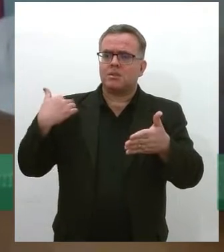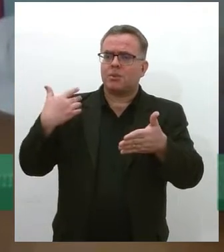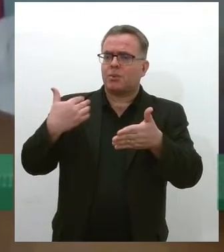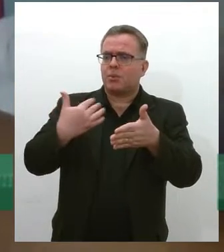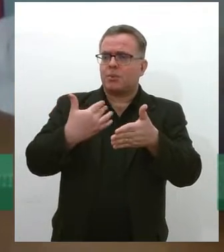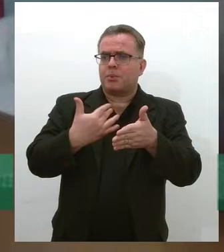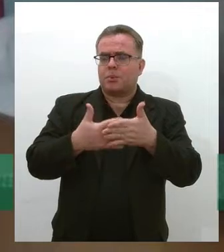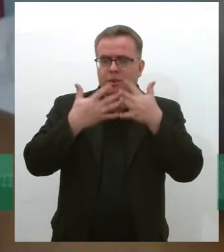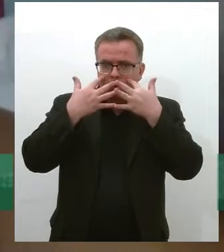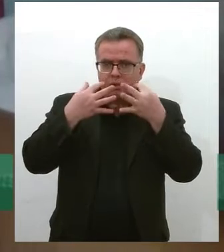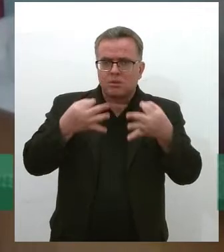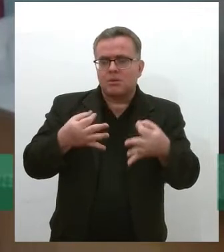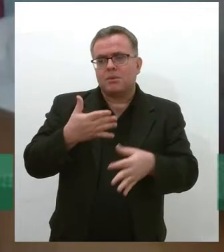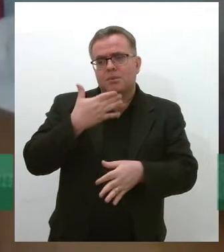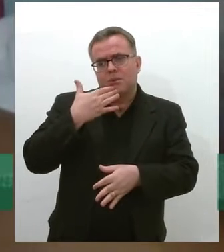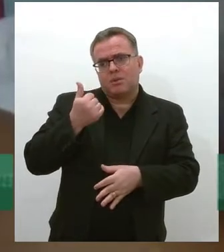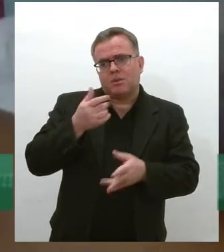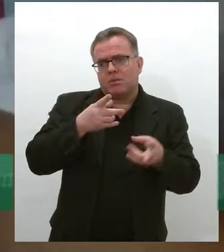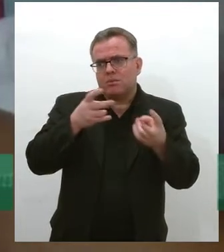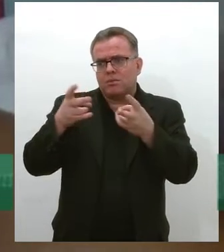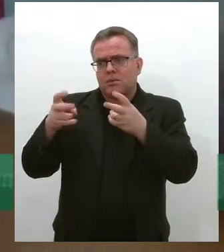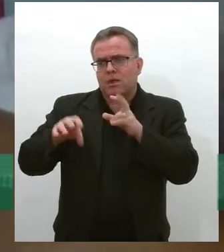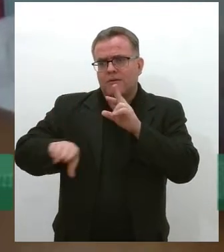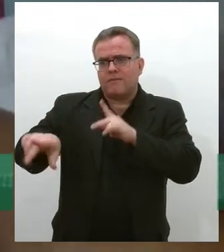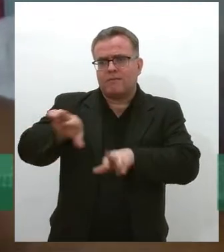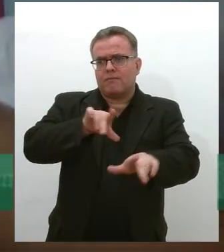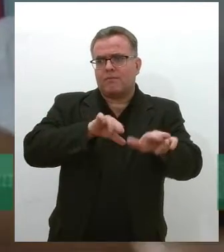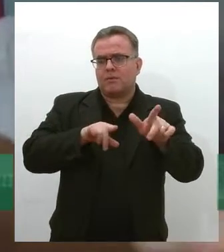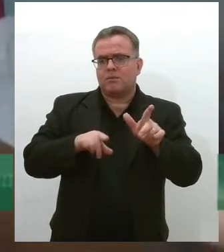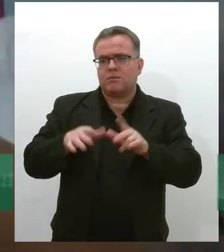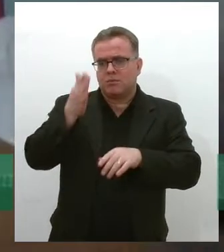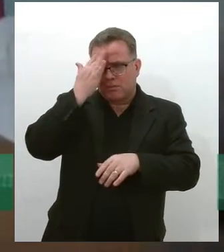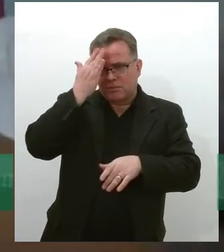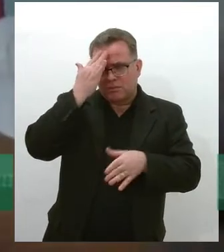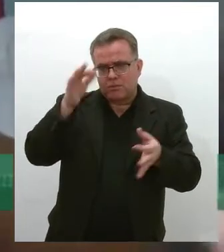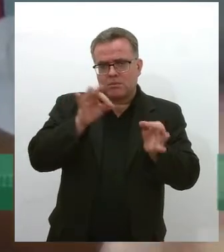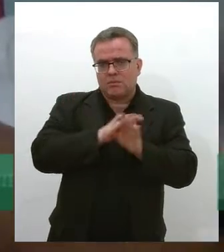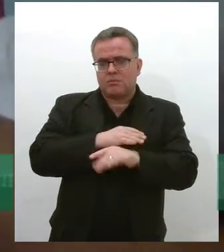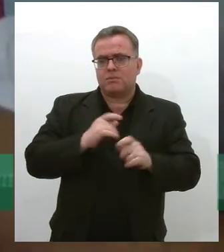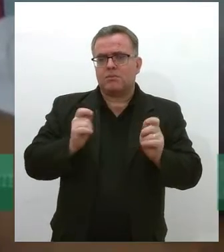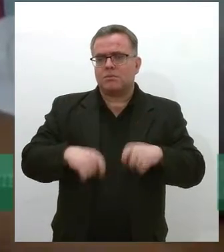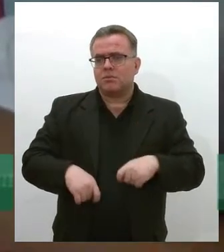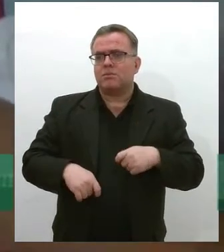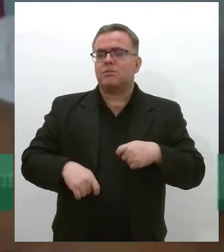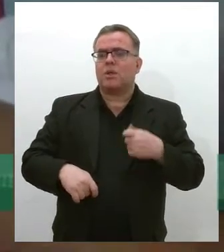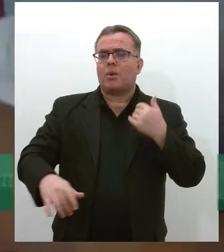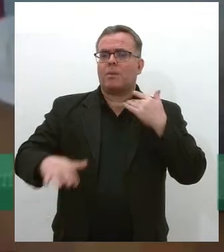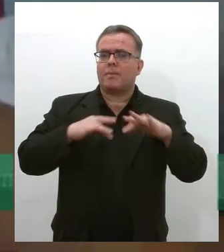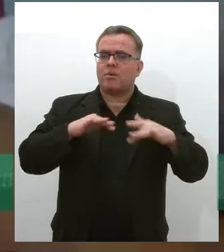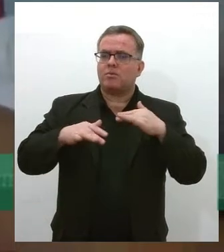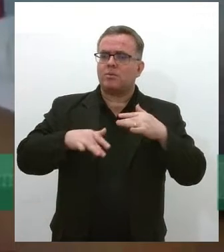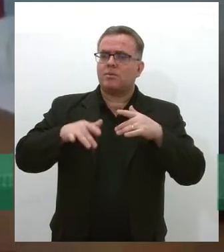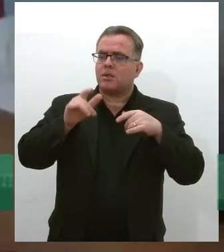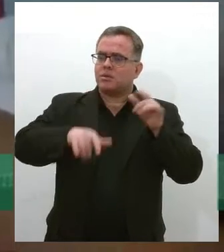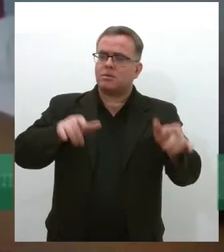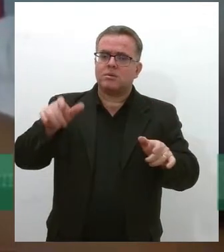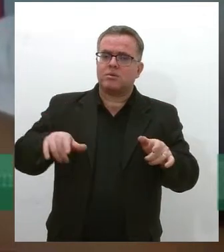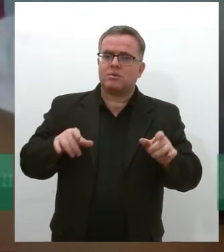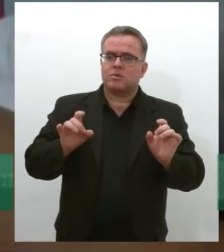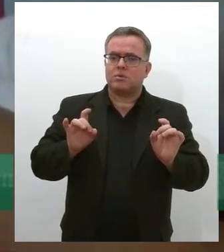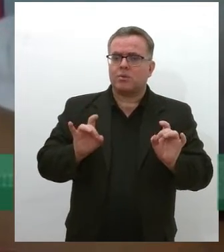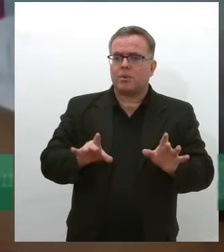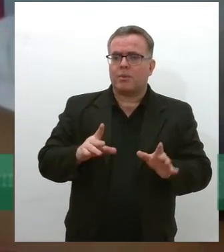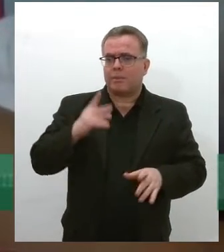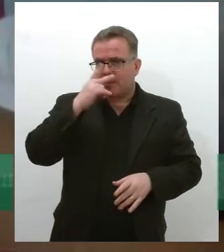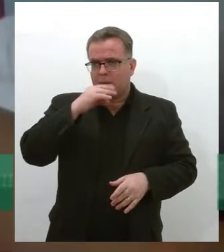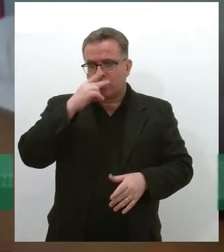melhor as diferenças, compreender melhor as dinâmicas, compreender melhor os movimentos, porque obviamente ele não foi o mesmo, e ele